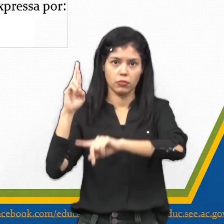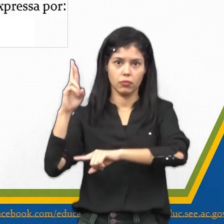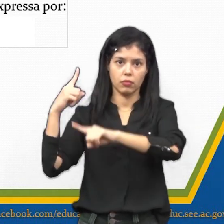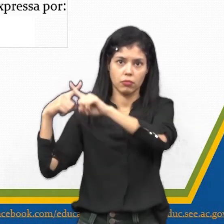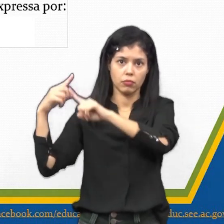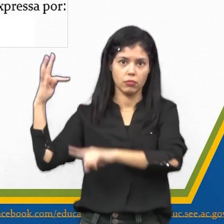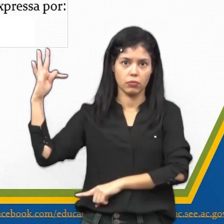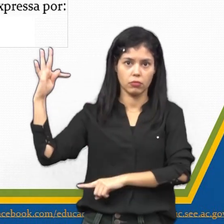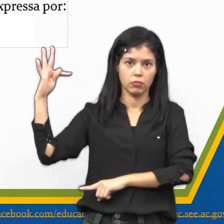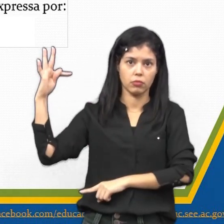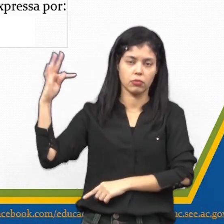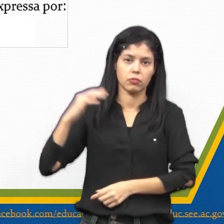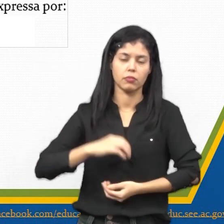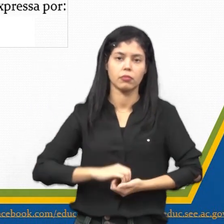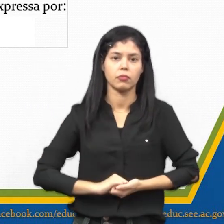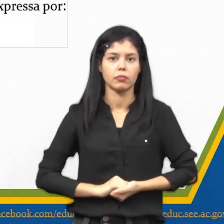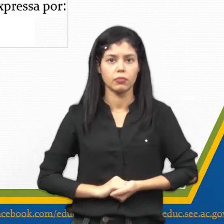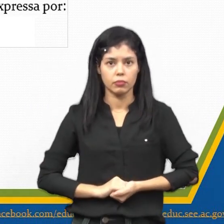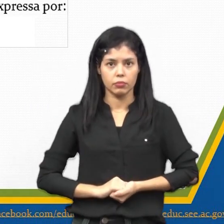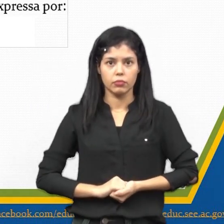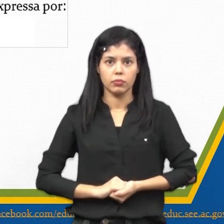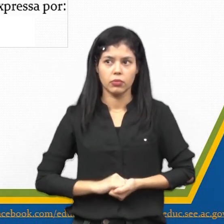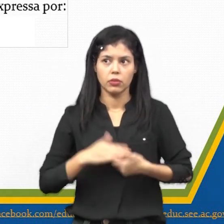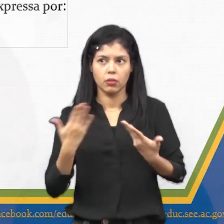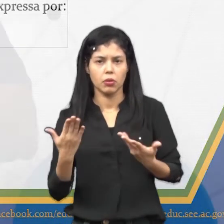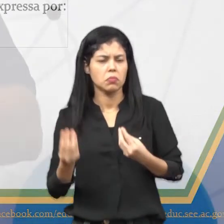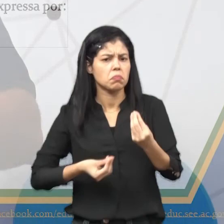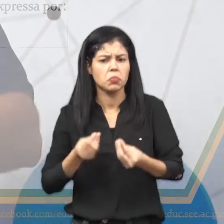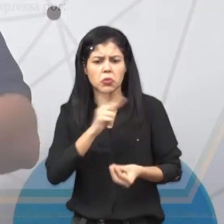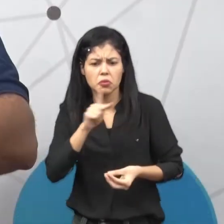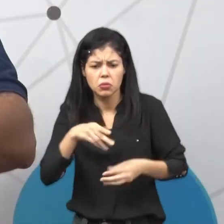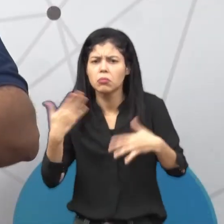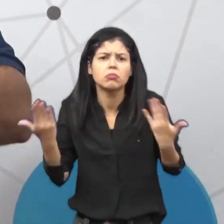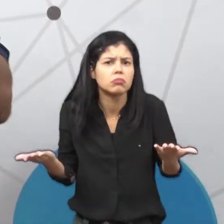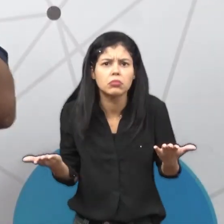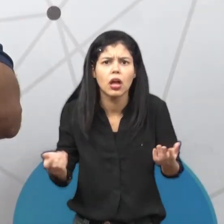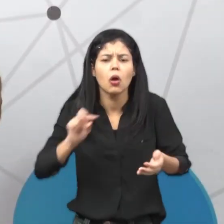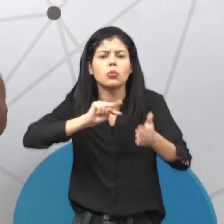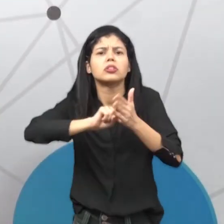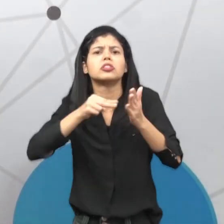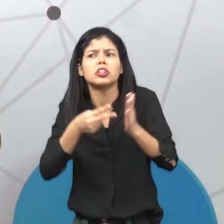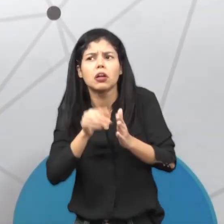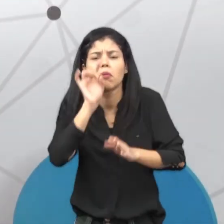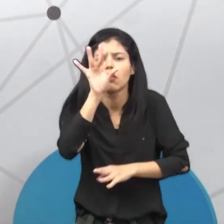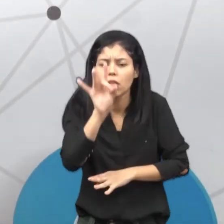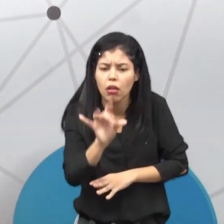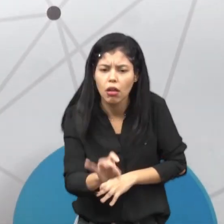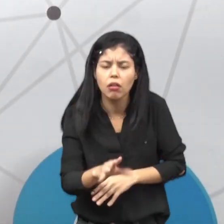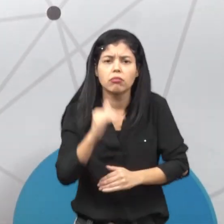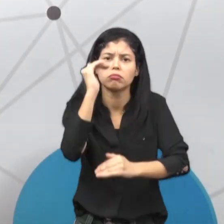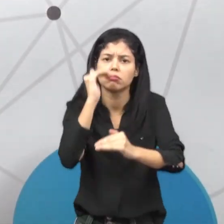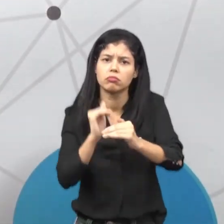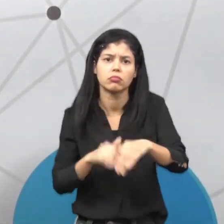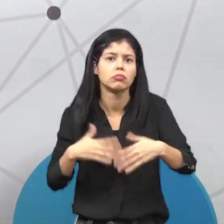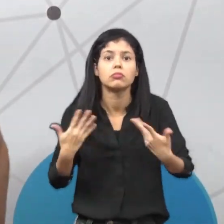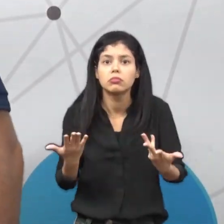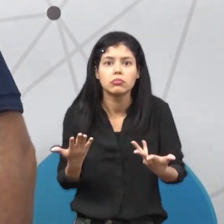R vezes T. Mas você pode dizer, professor Jocilei, o que significa cada uma dessas unidades